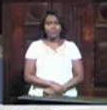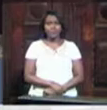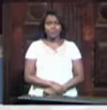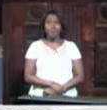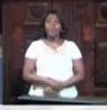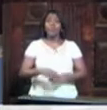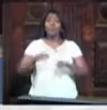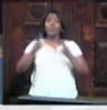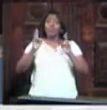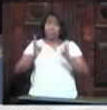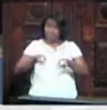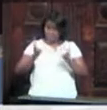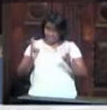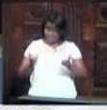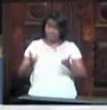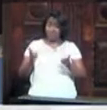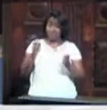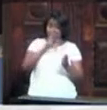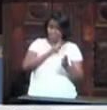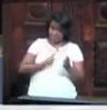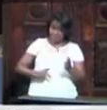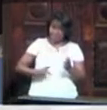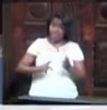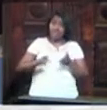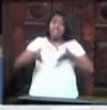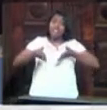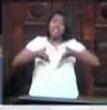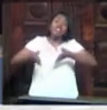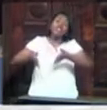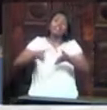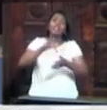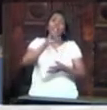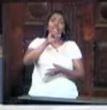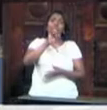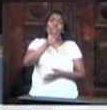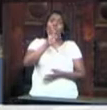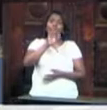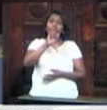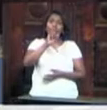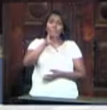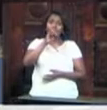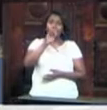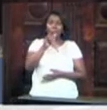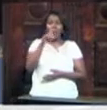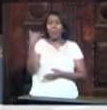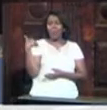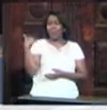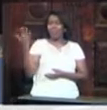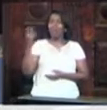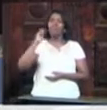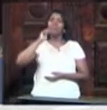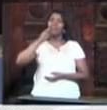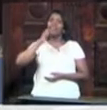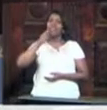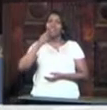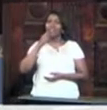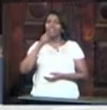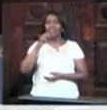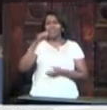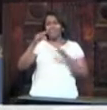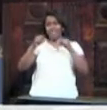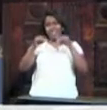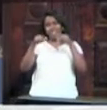O mesmo, senhor presidente, na estrada de Itaipu, ao lado da padaria Farinha